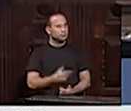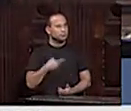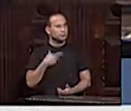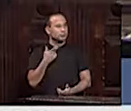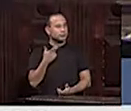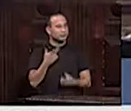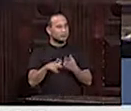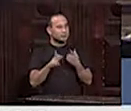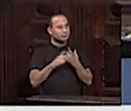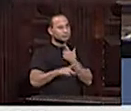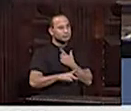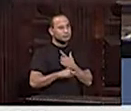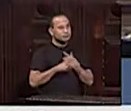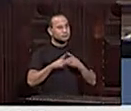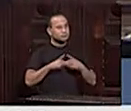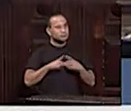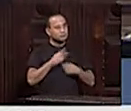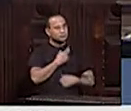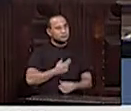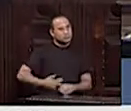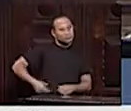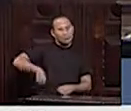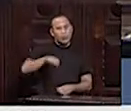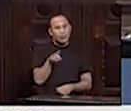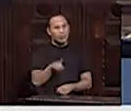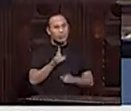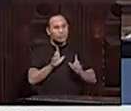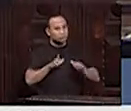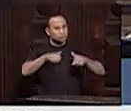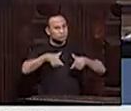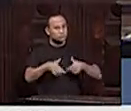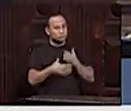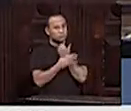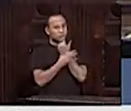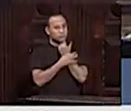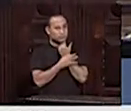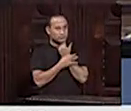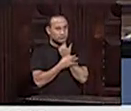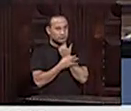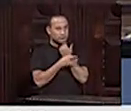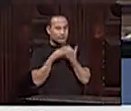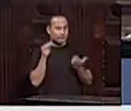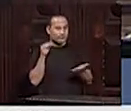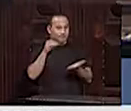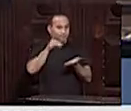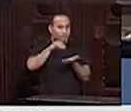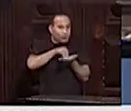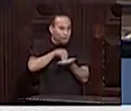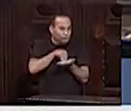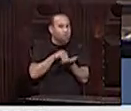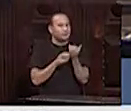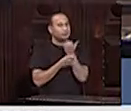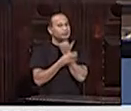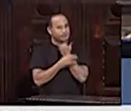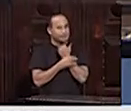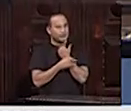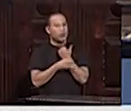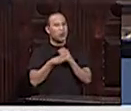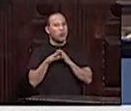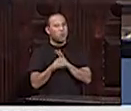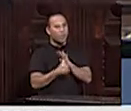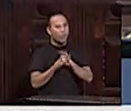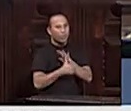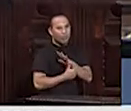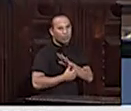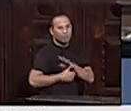afetando a L'Oréal e outras empresas é o aspecto da segurança, ou melhor, da falta de segurança. O roubo de cargas, que